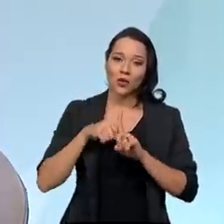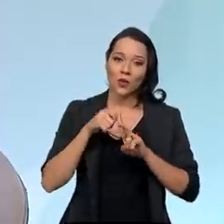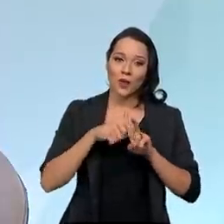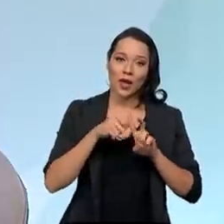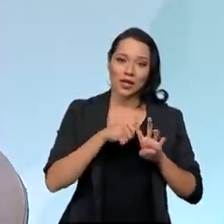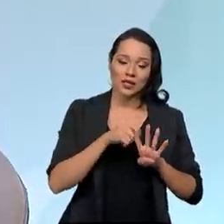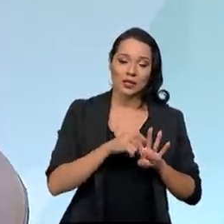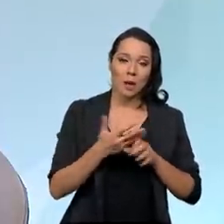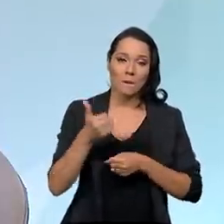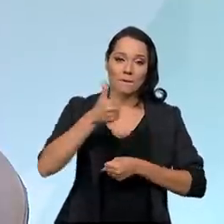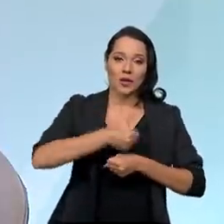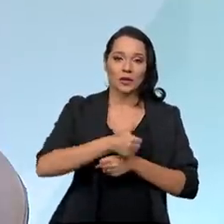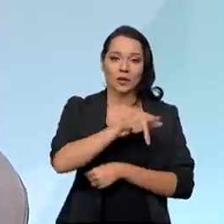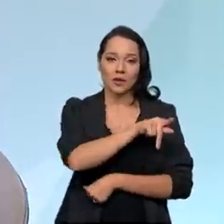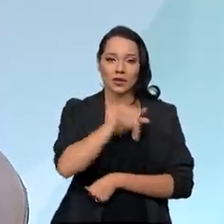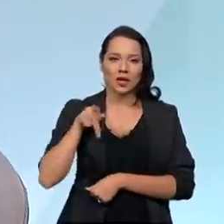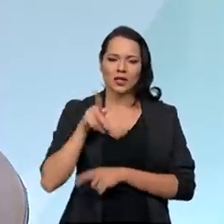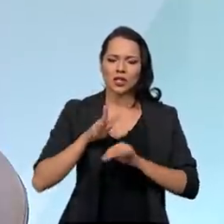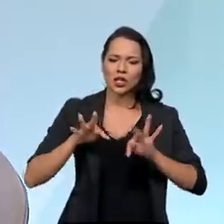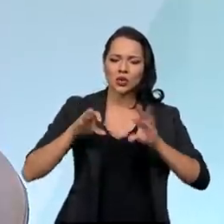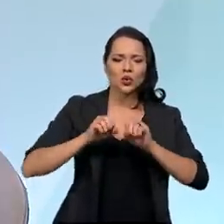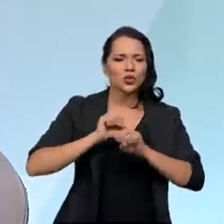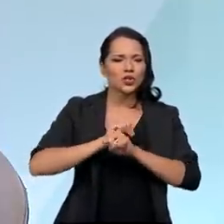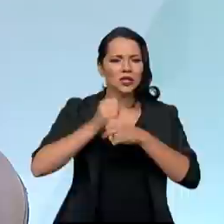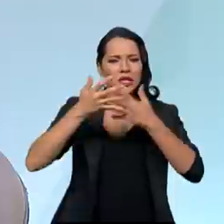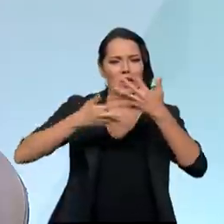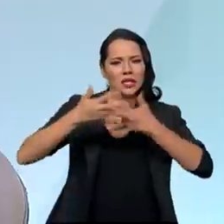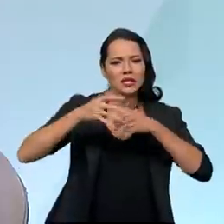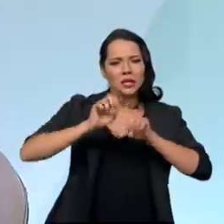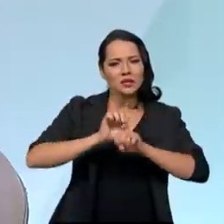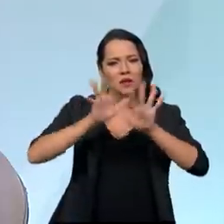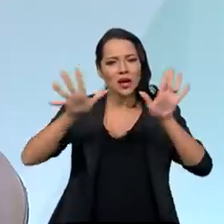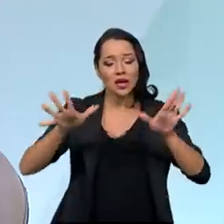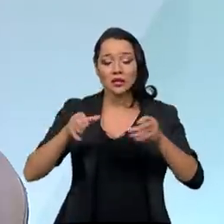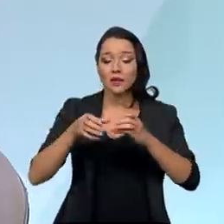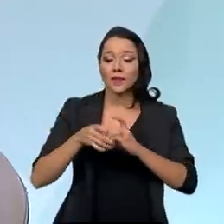presidência, Paulo, e todo ato de transparência,